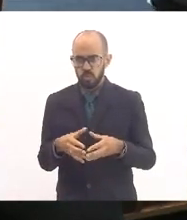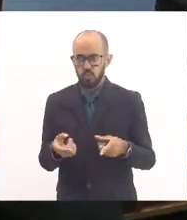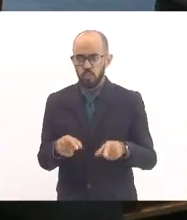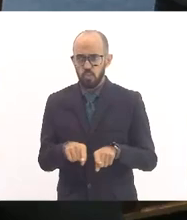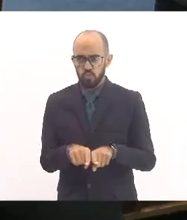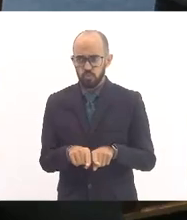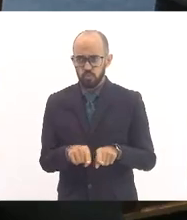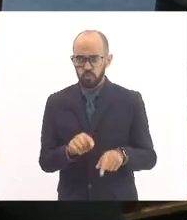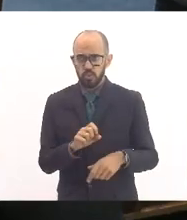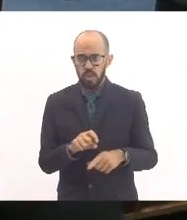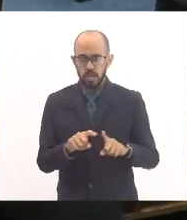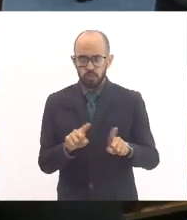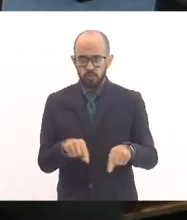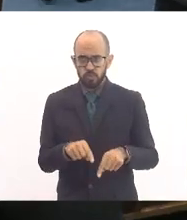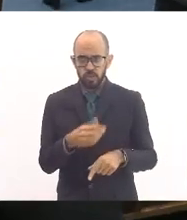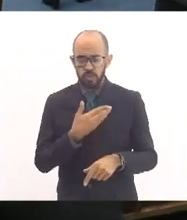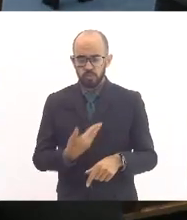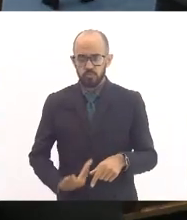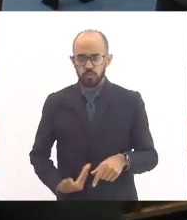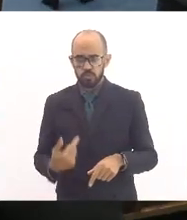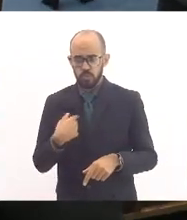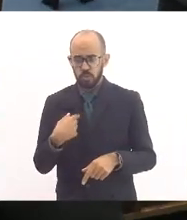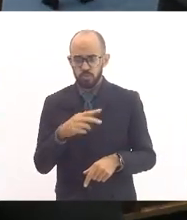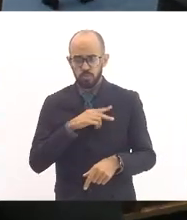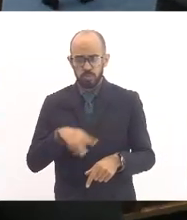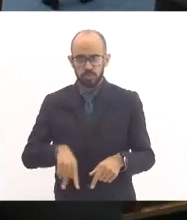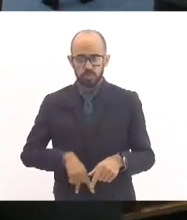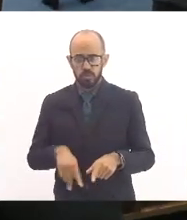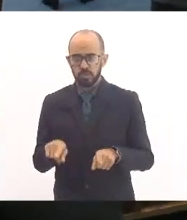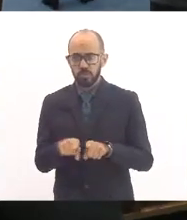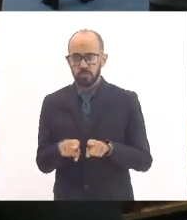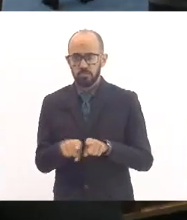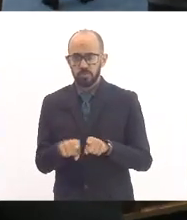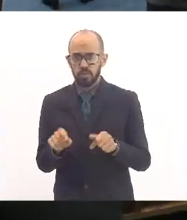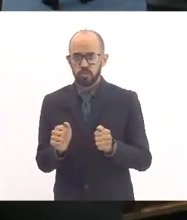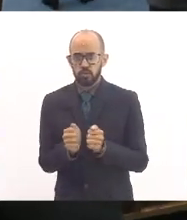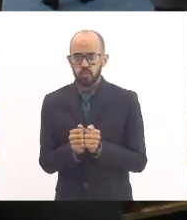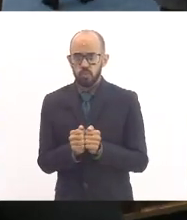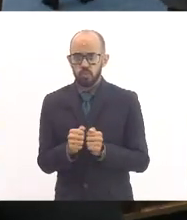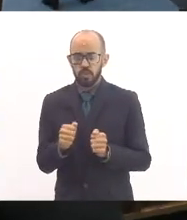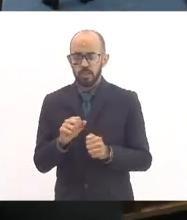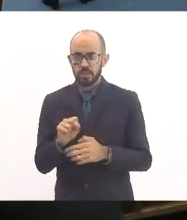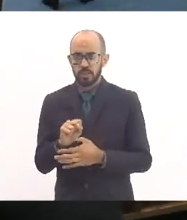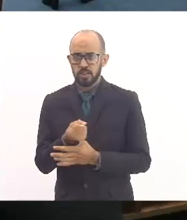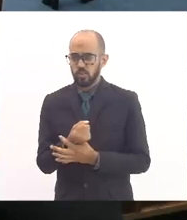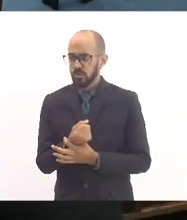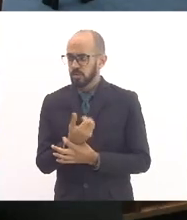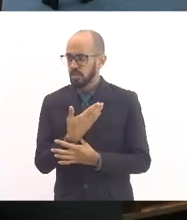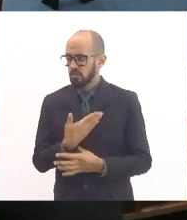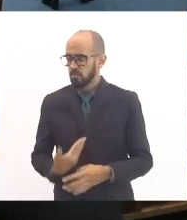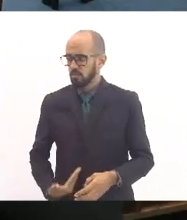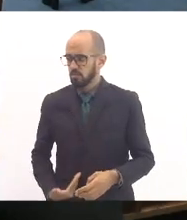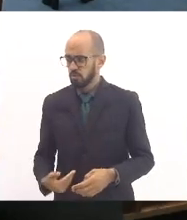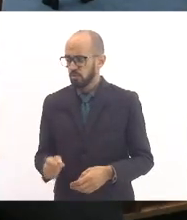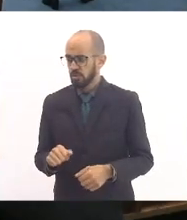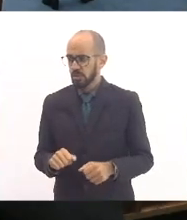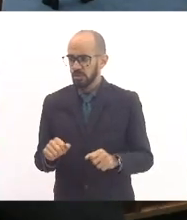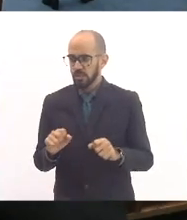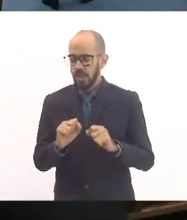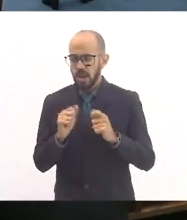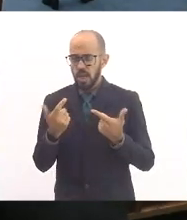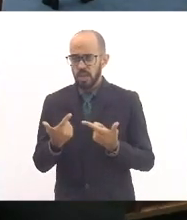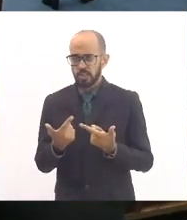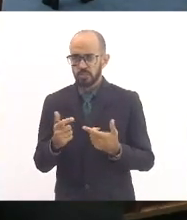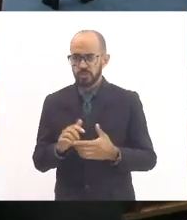de servidores públicos da qual presido com a comissão de segurança pública da Assembleia Legislativa